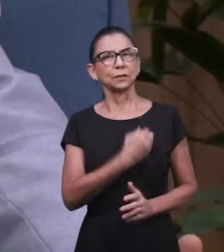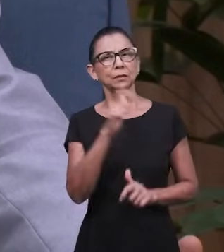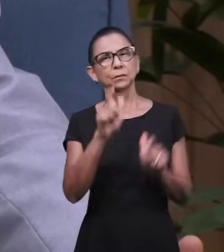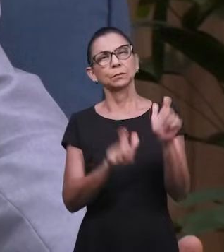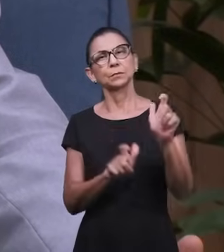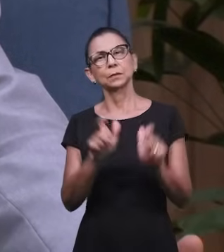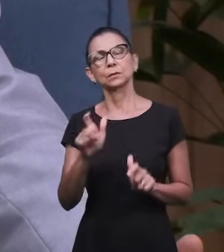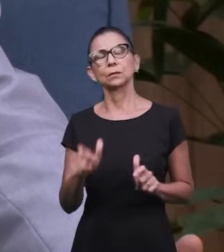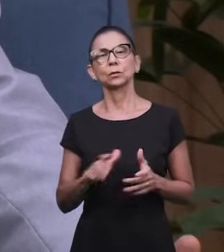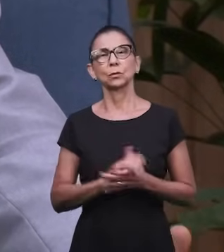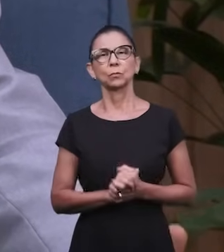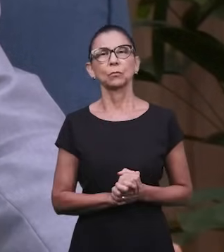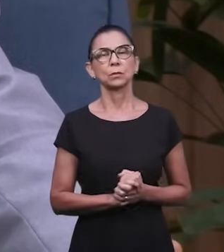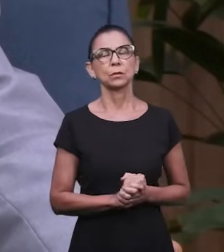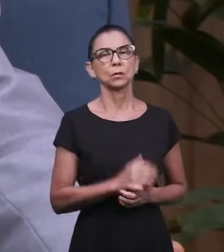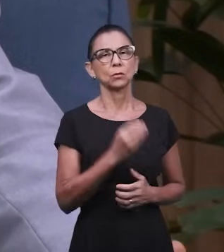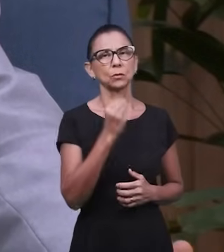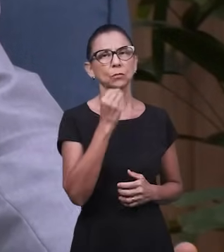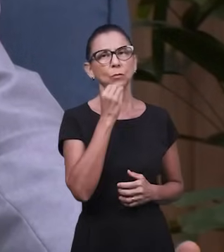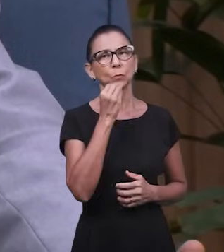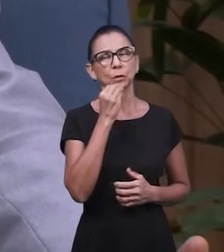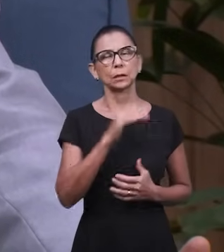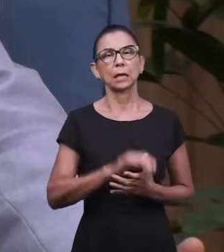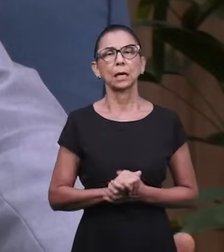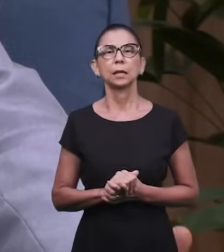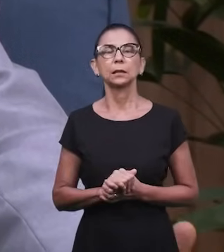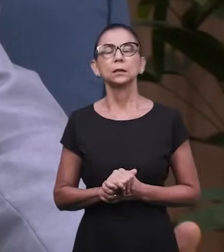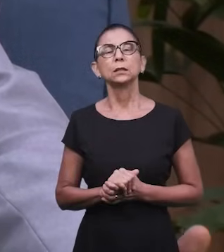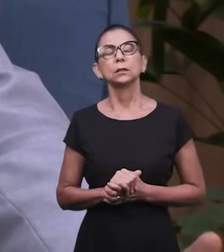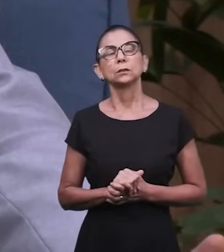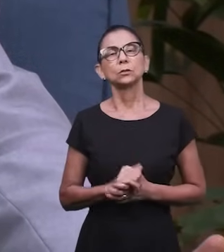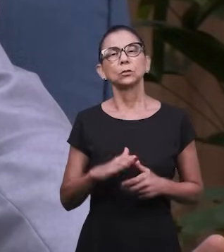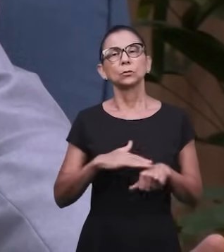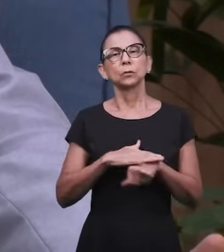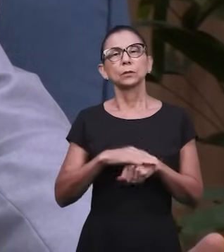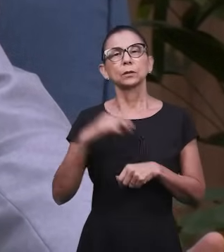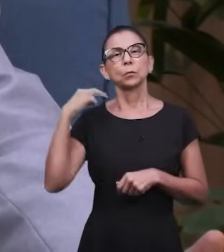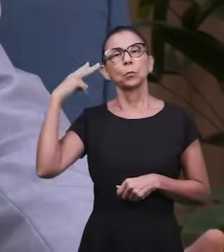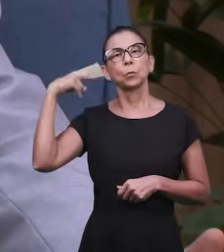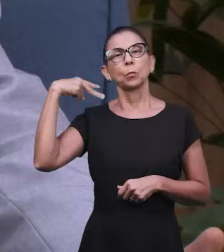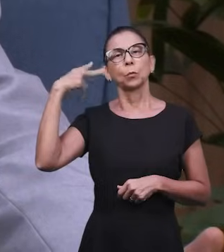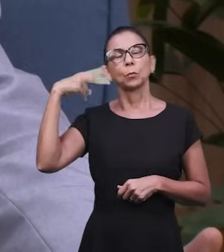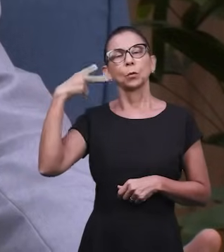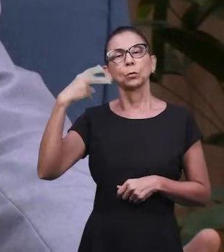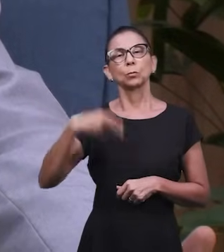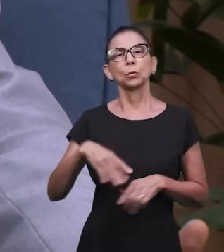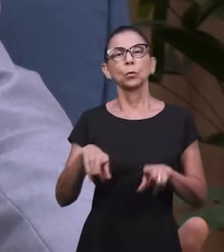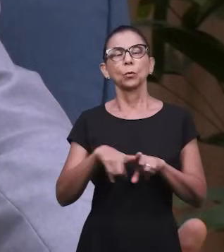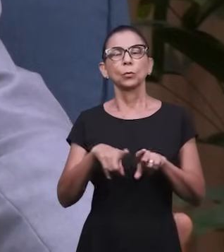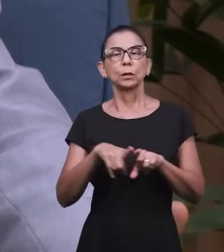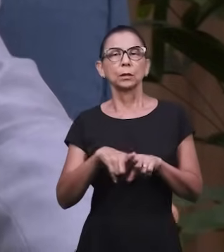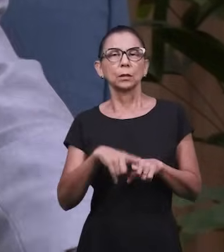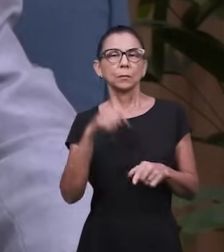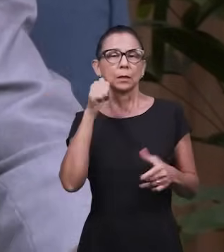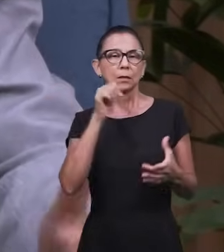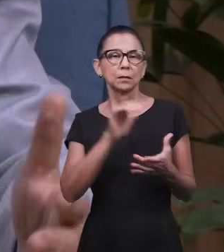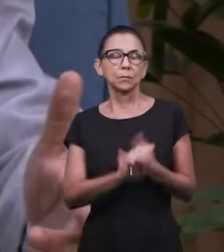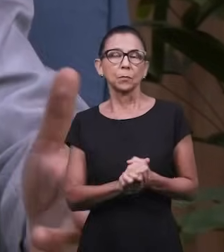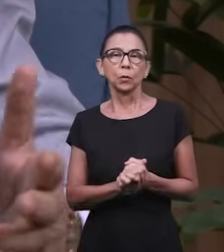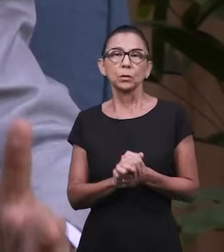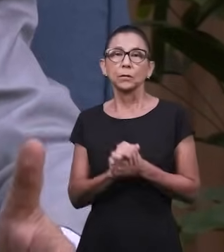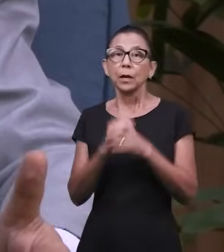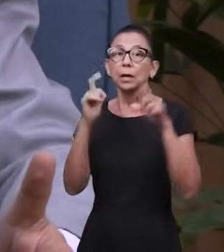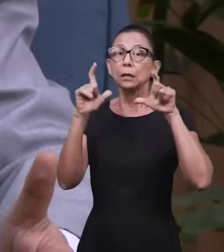Ministério Público do Estado do Espírito Santo, com a esposa, encantadíssimos com aquilo que estavam vendo, né? Mas eu queria